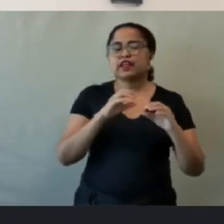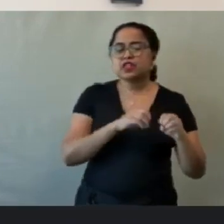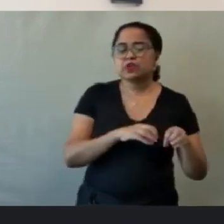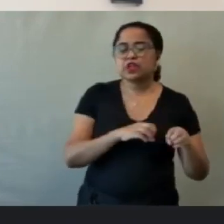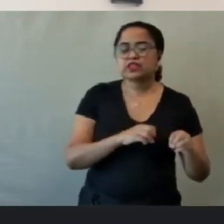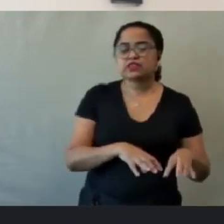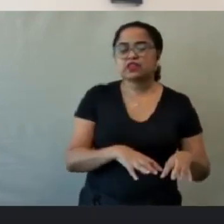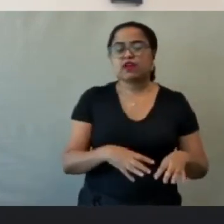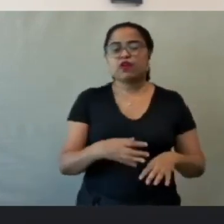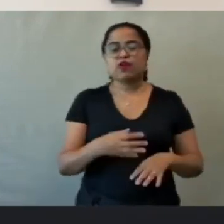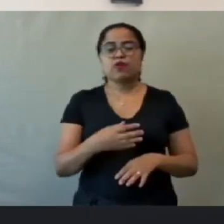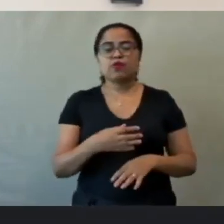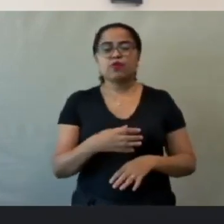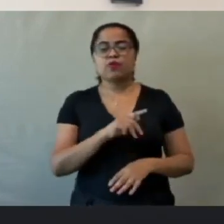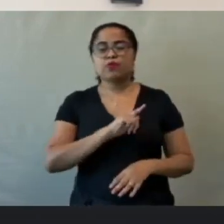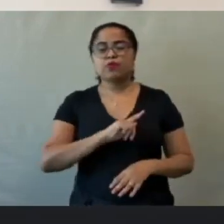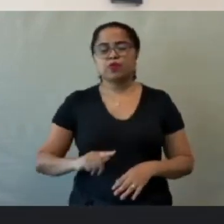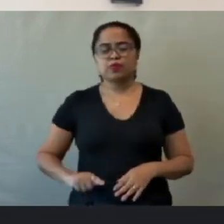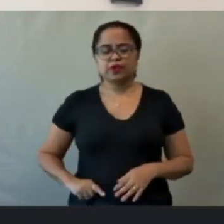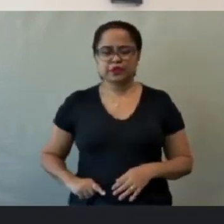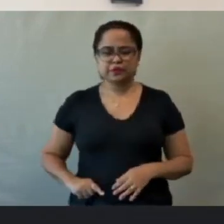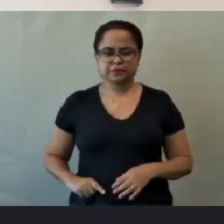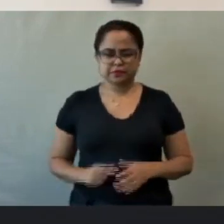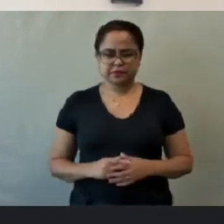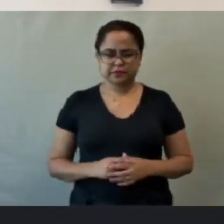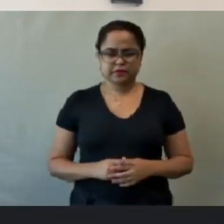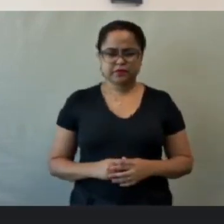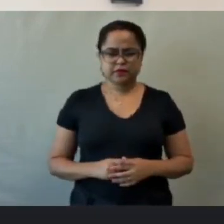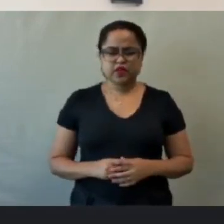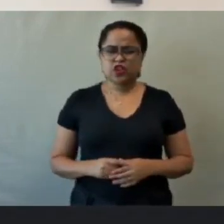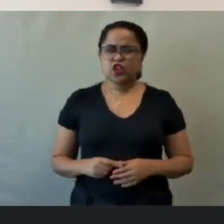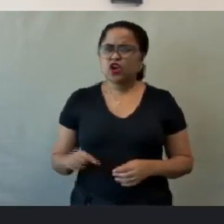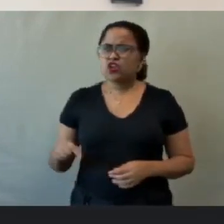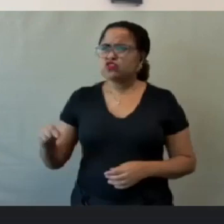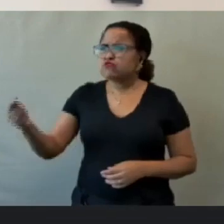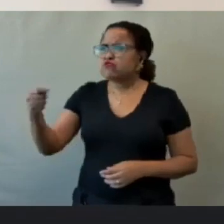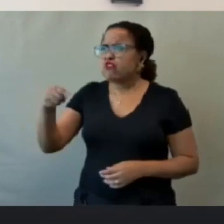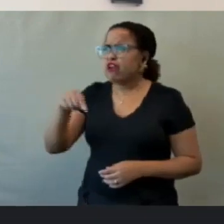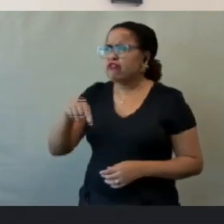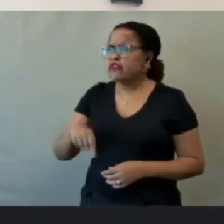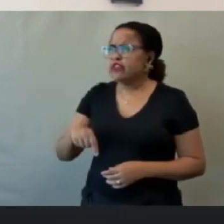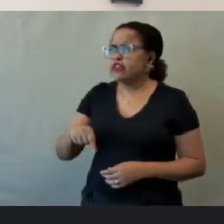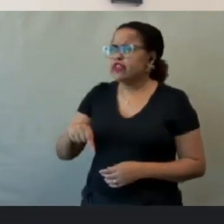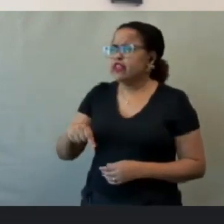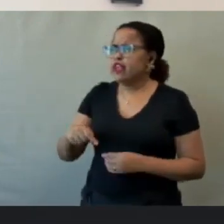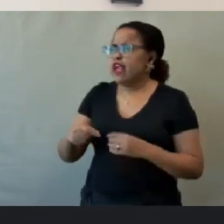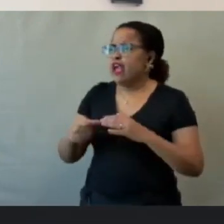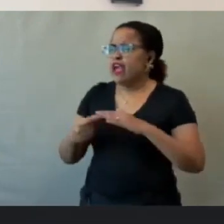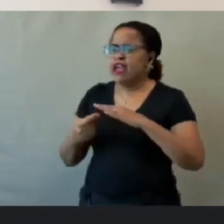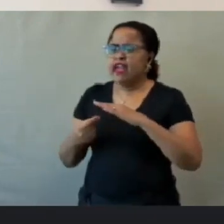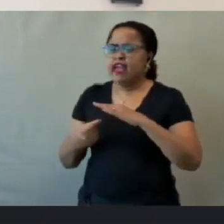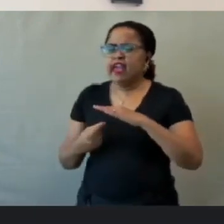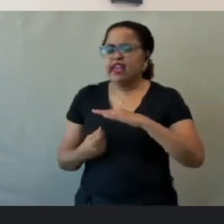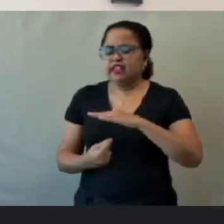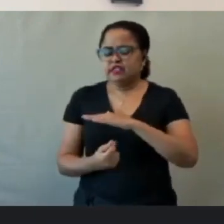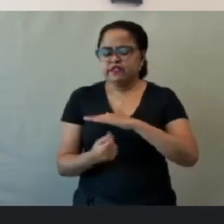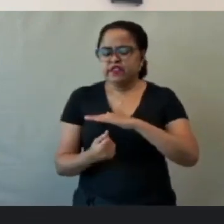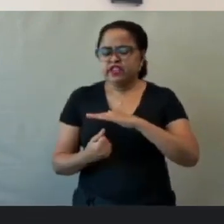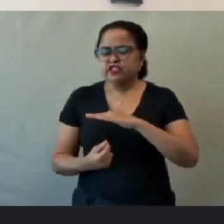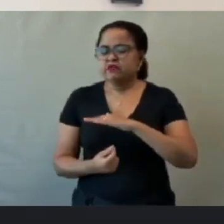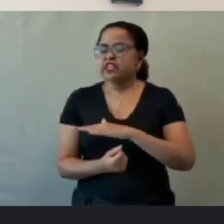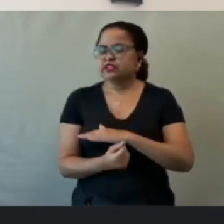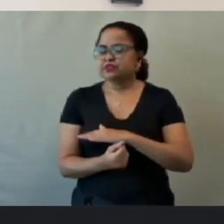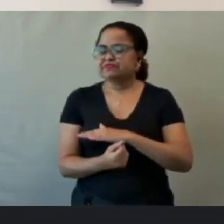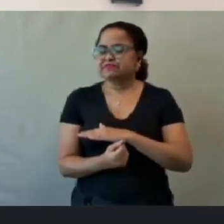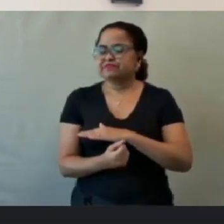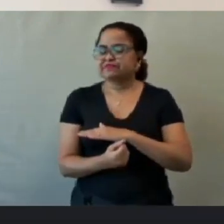desenhado nesse Plano Nacional de Educação de onde que vai vir esse financiamento. Nós precisamos deixar isso bem articulado, porque senão